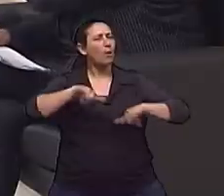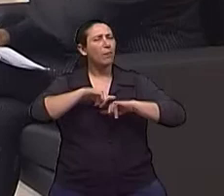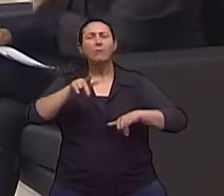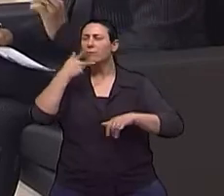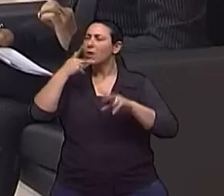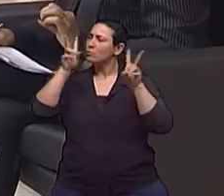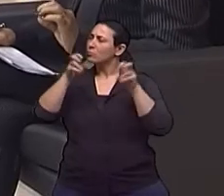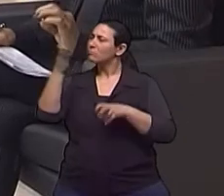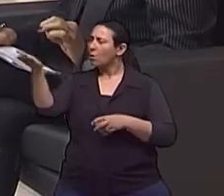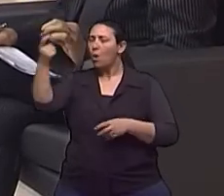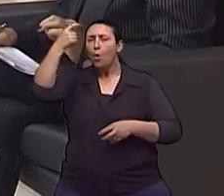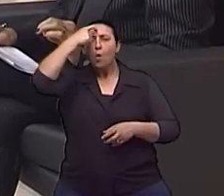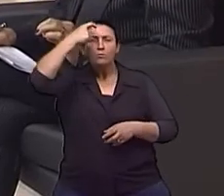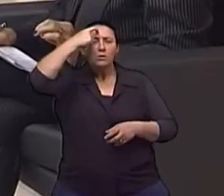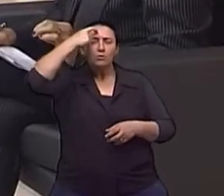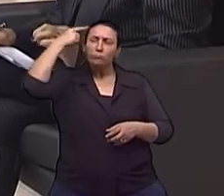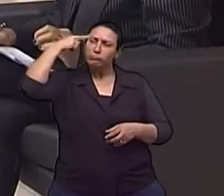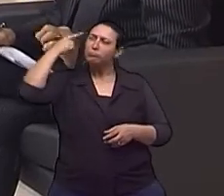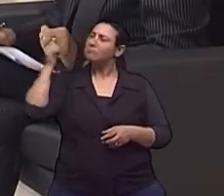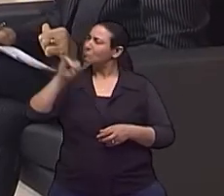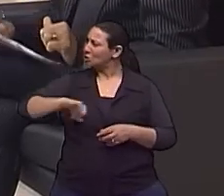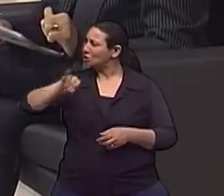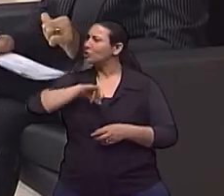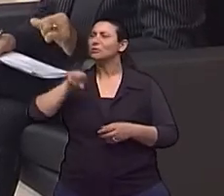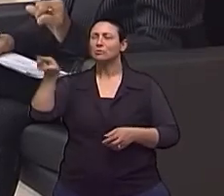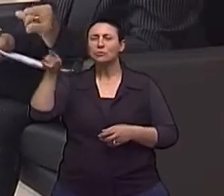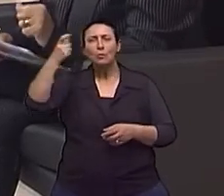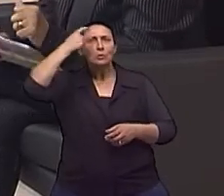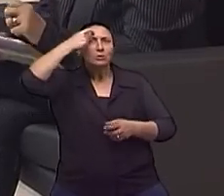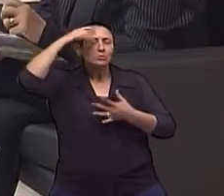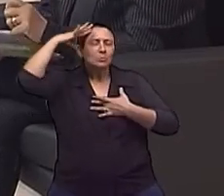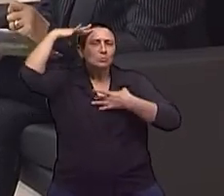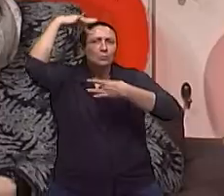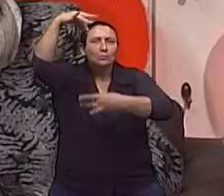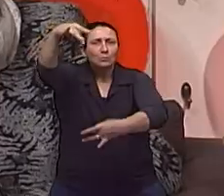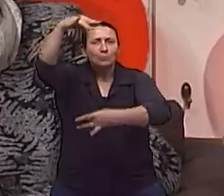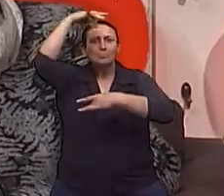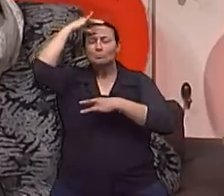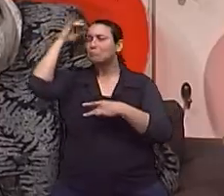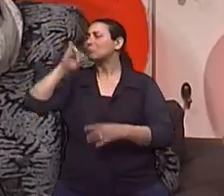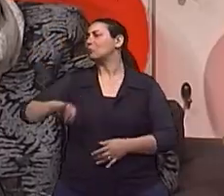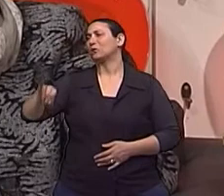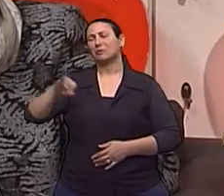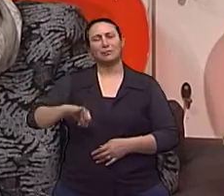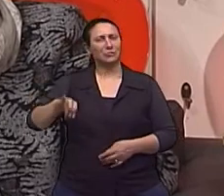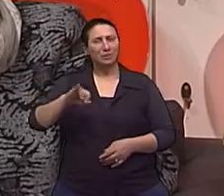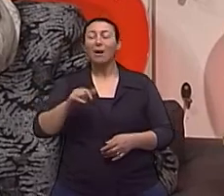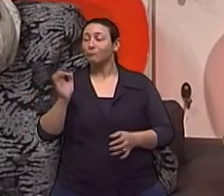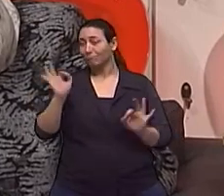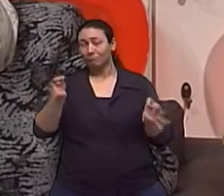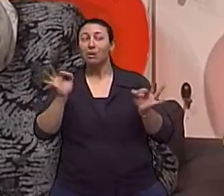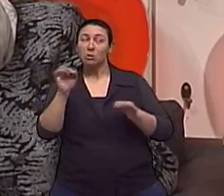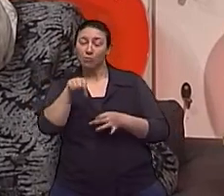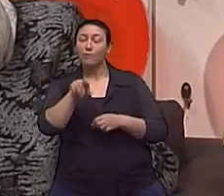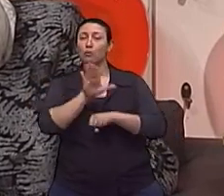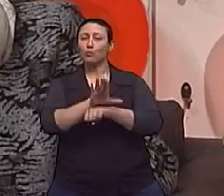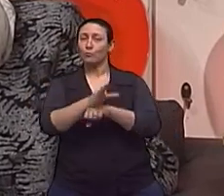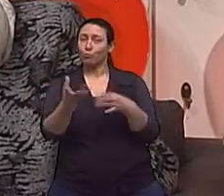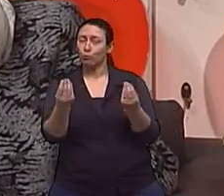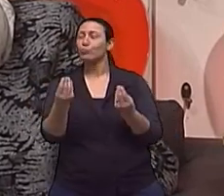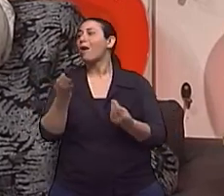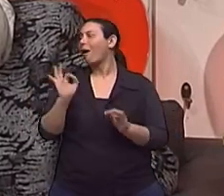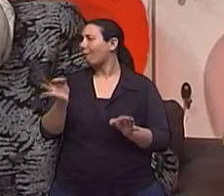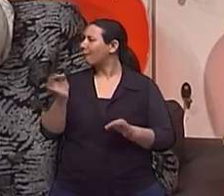frente da conscienciologia da ps sarres do que que tá dizendo imagina aqui você é a coisa que mais vai ajudar você com certeza e